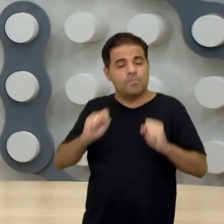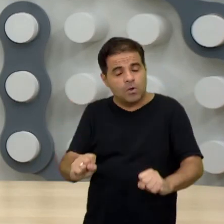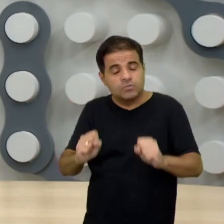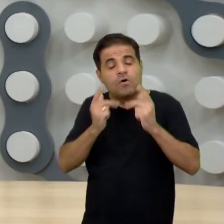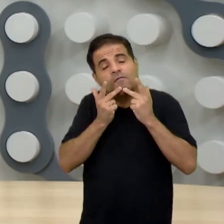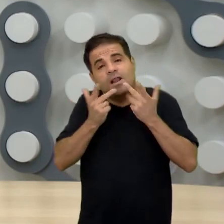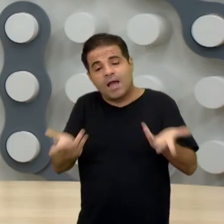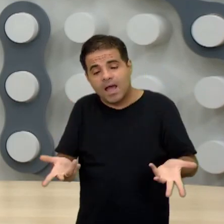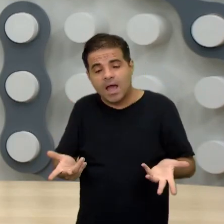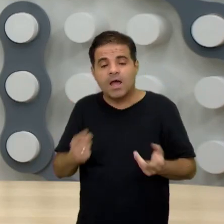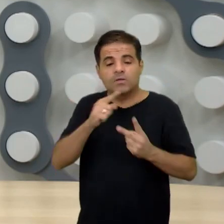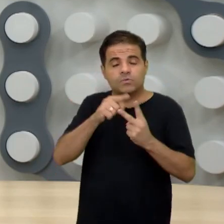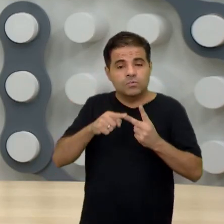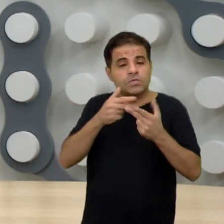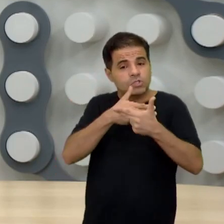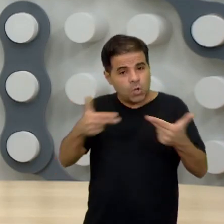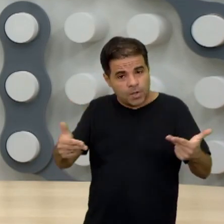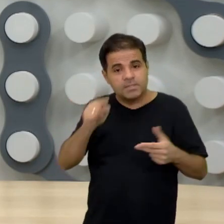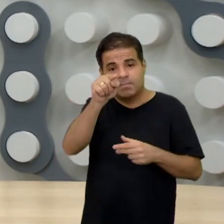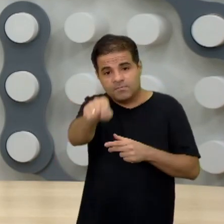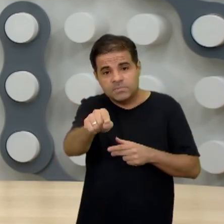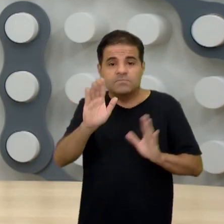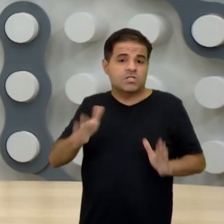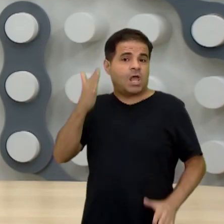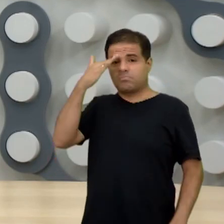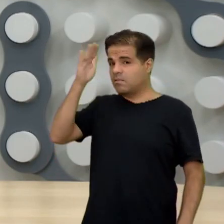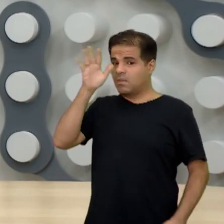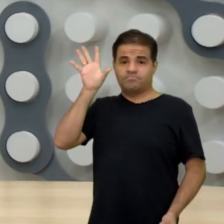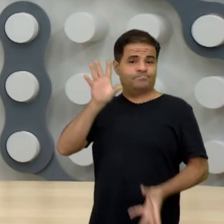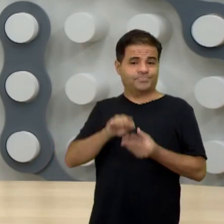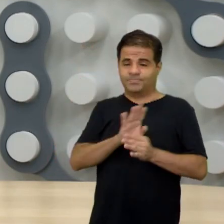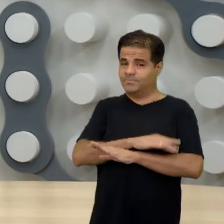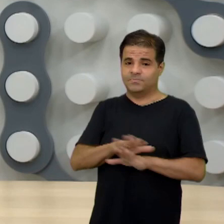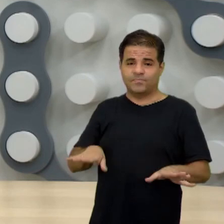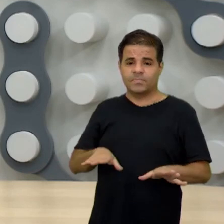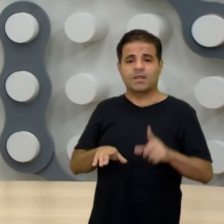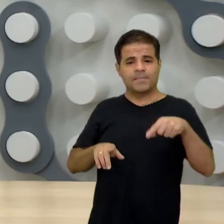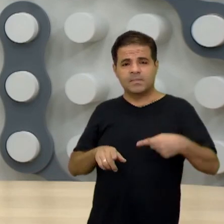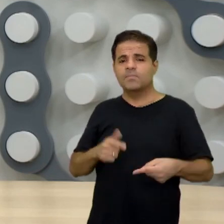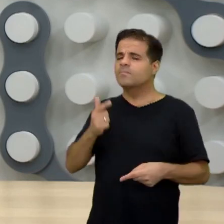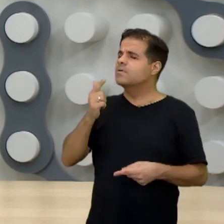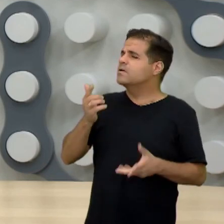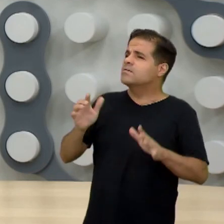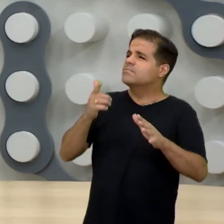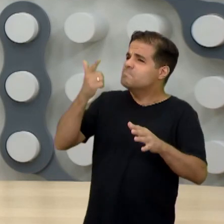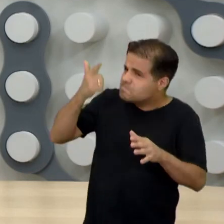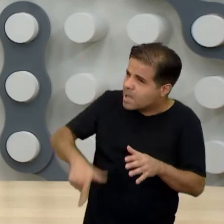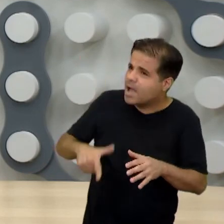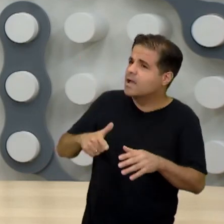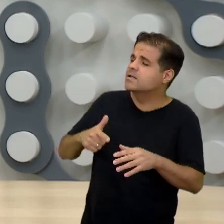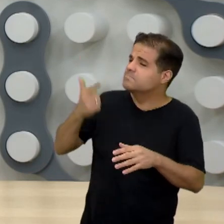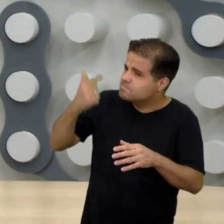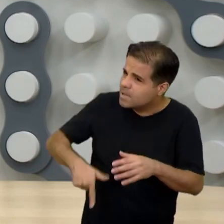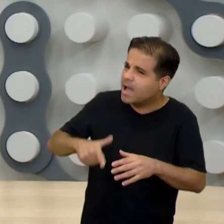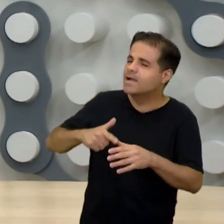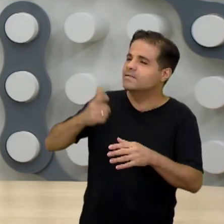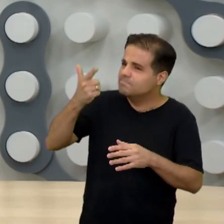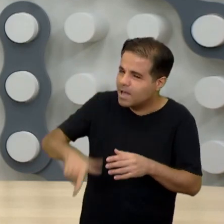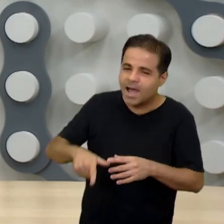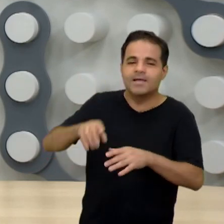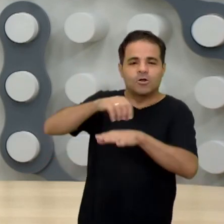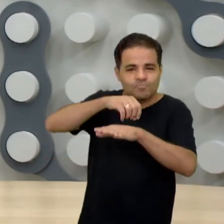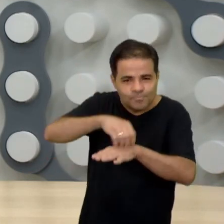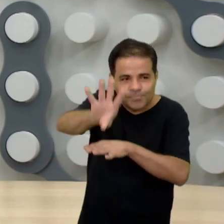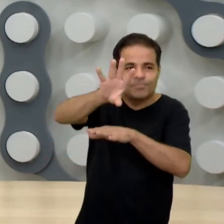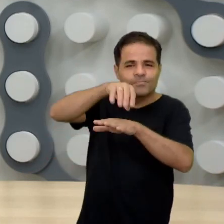falar 2 coisas para você e você já entendeu. Mas aí, de repente, você fala, não, eu quero ouvir mais. Aí eu coloco mais informações.